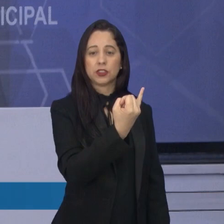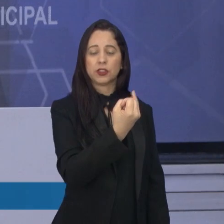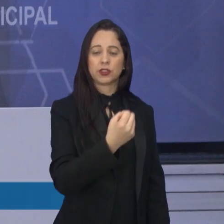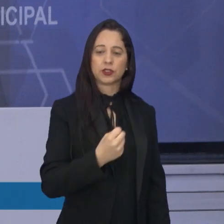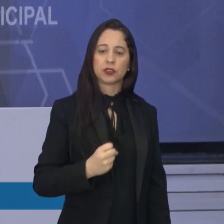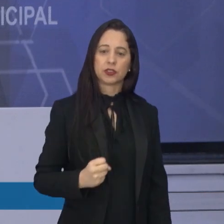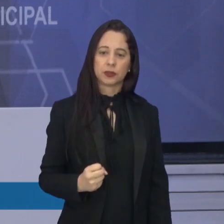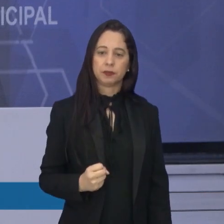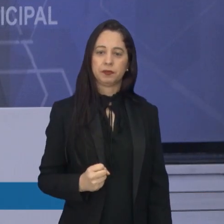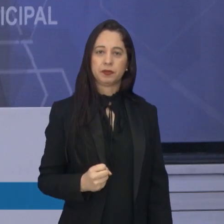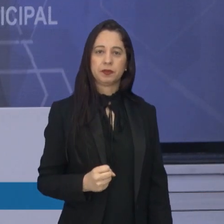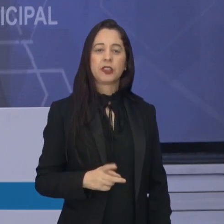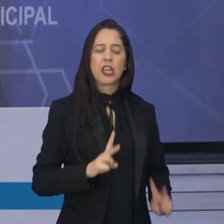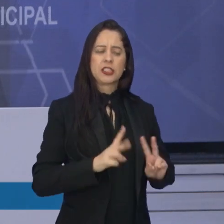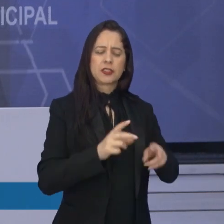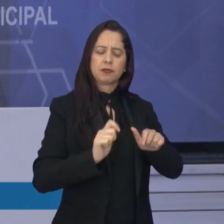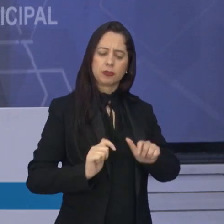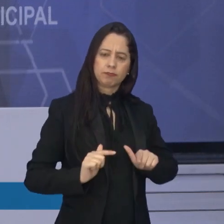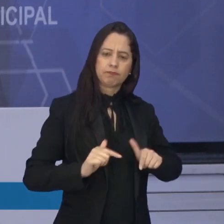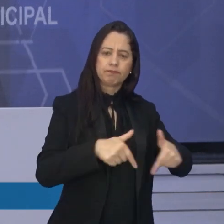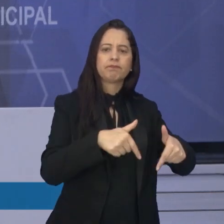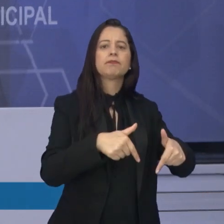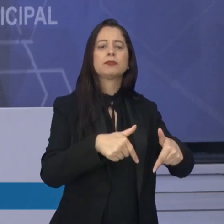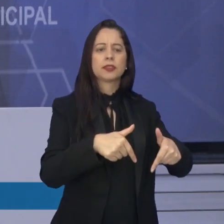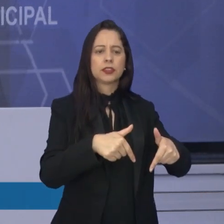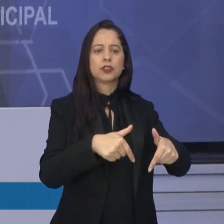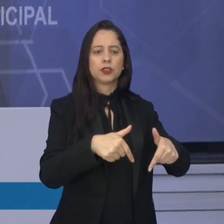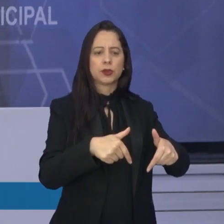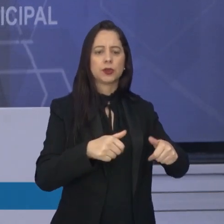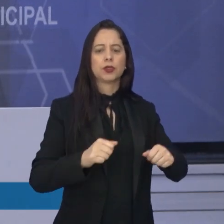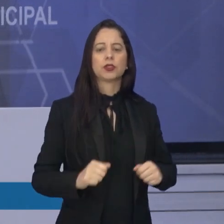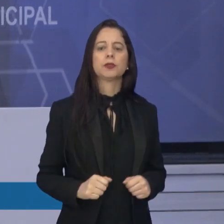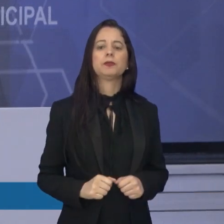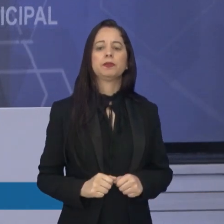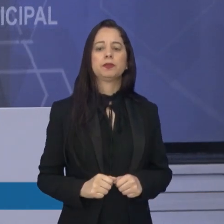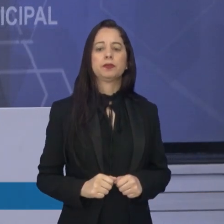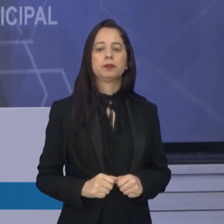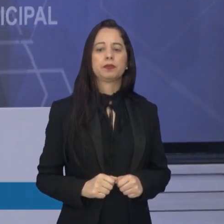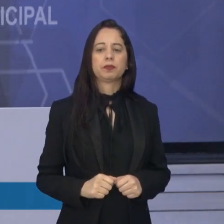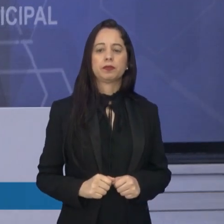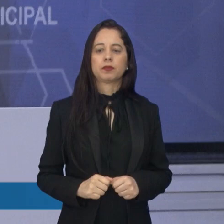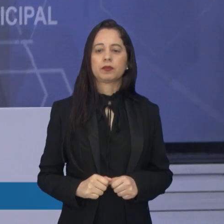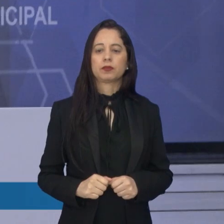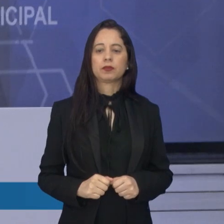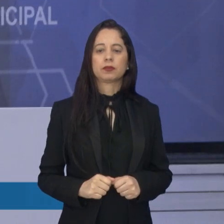dessas atividades que ela se propôs a realizar e tem realizado.